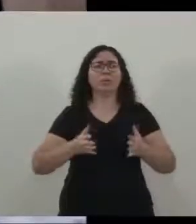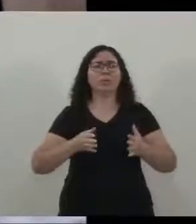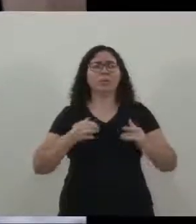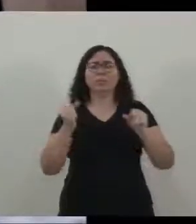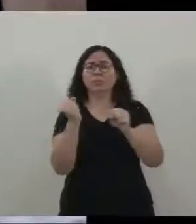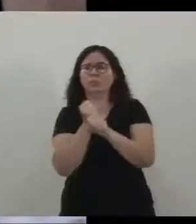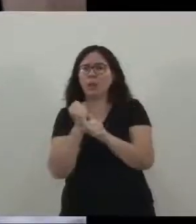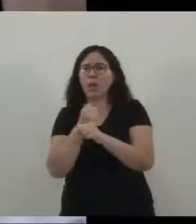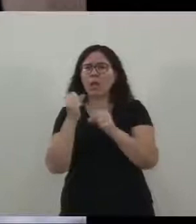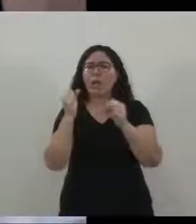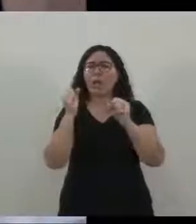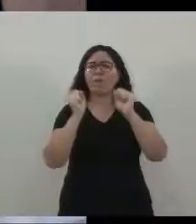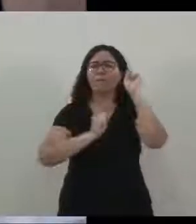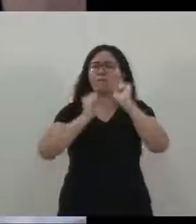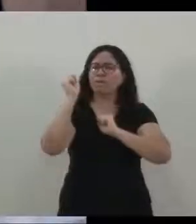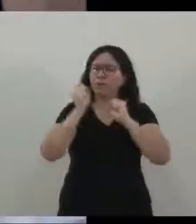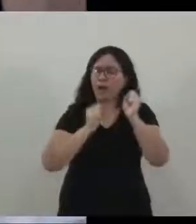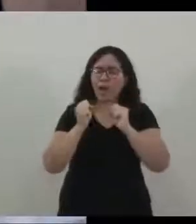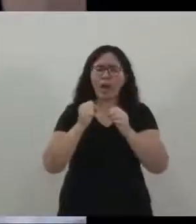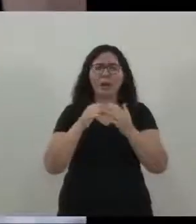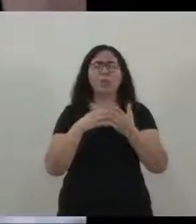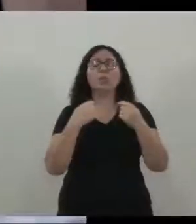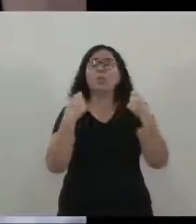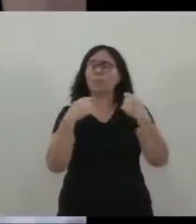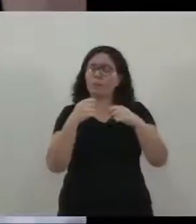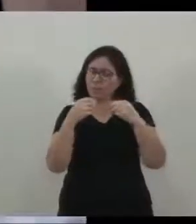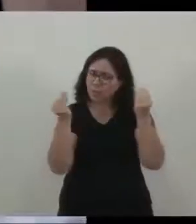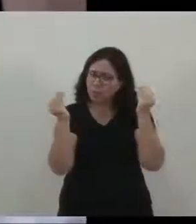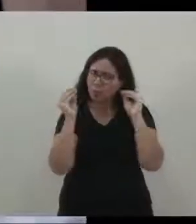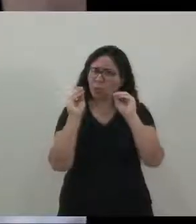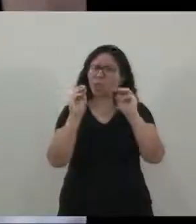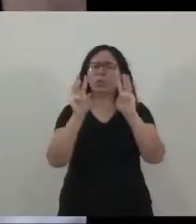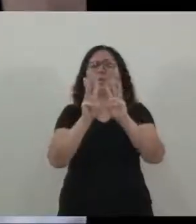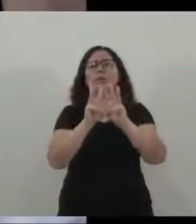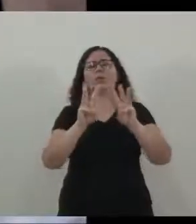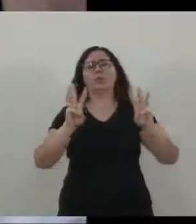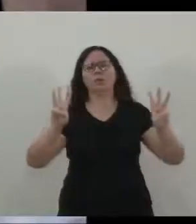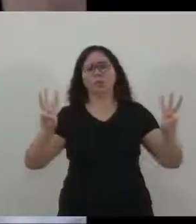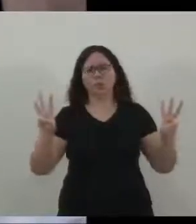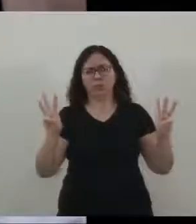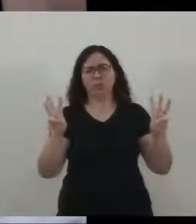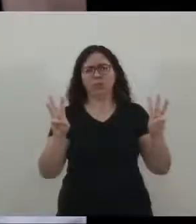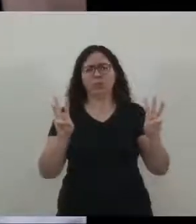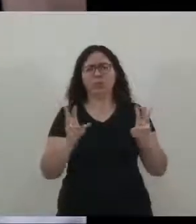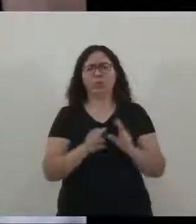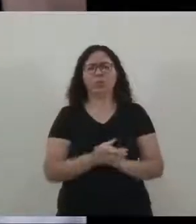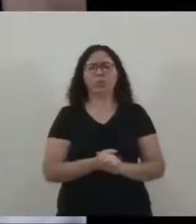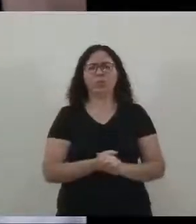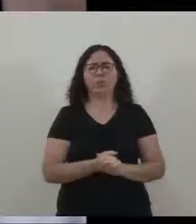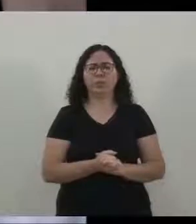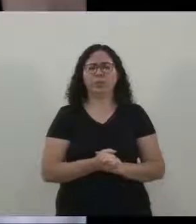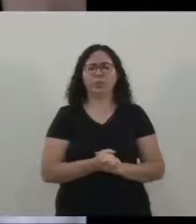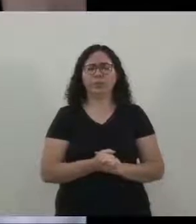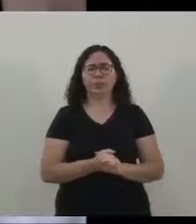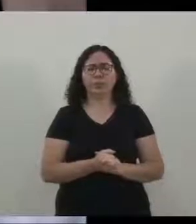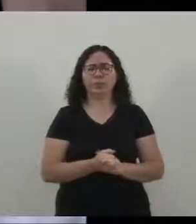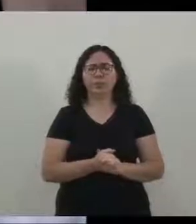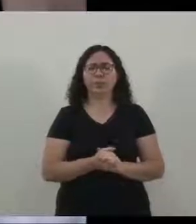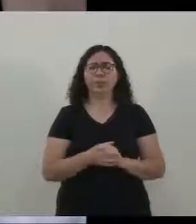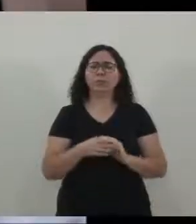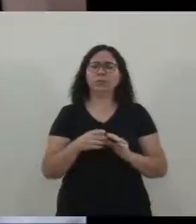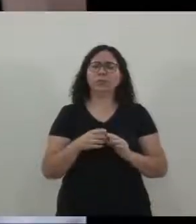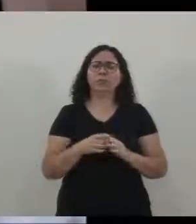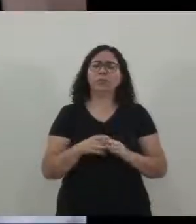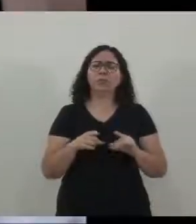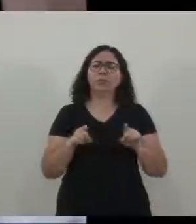fique isso de forma paralela, né, ao acontecimento da